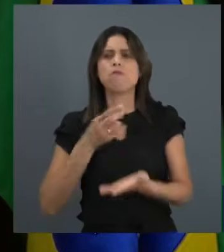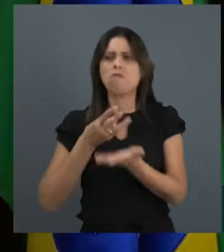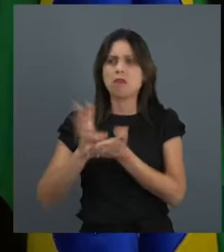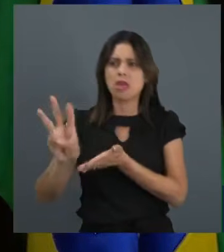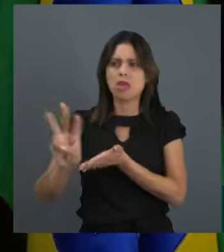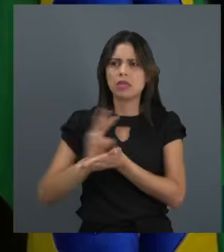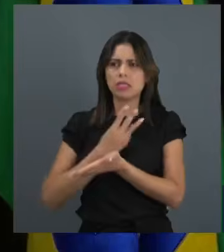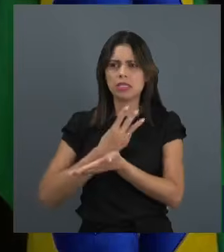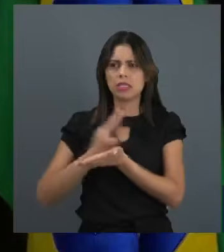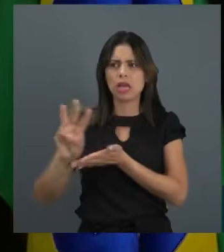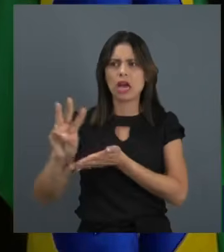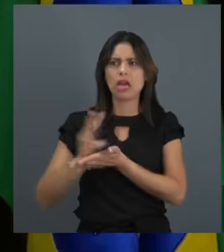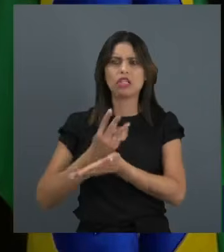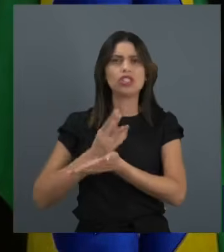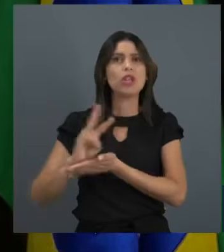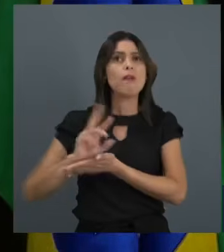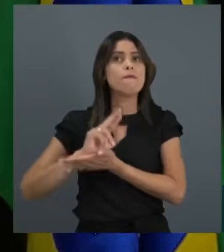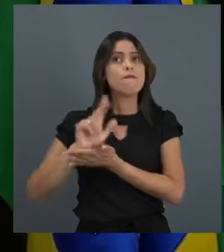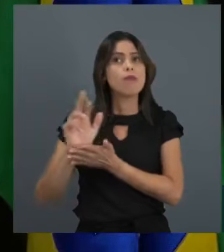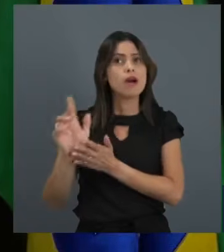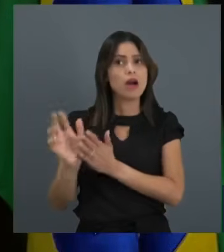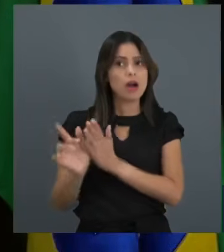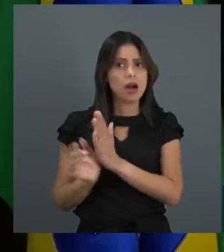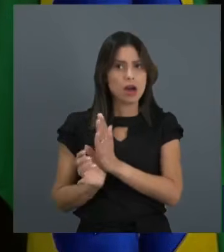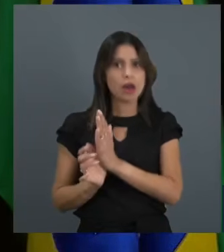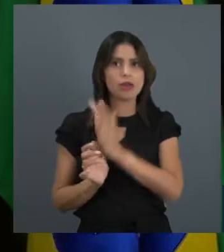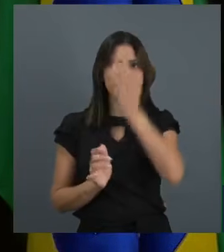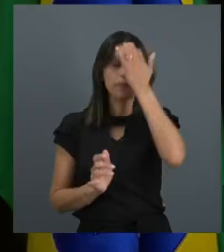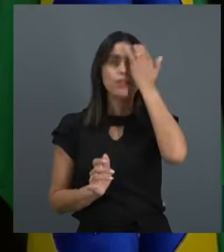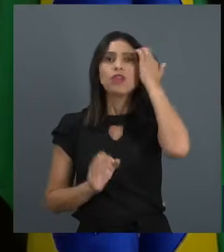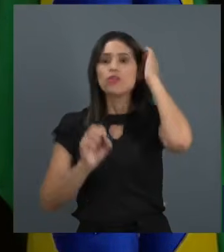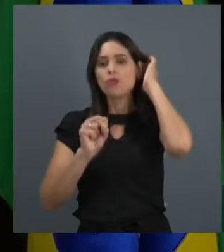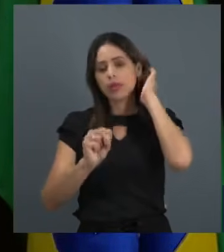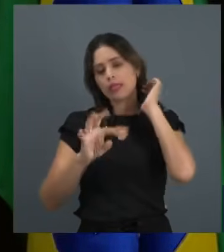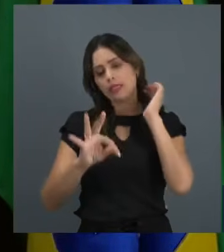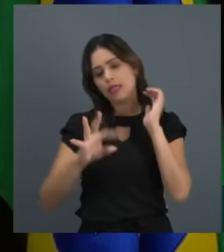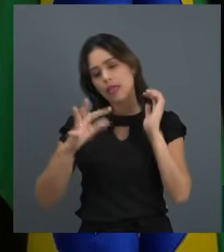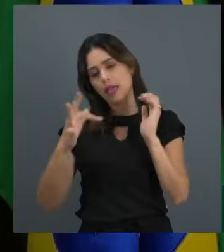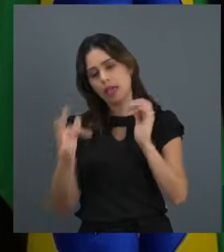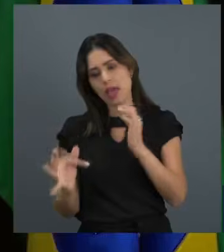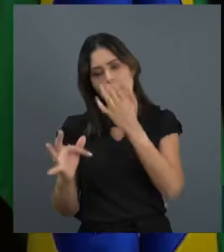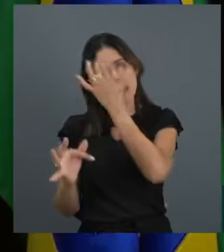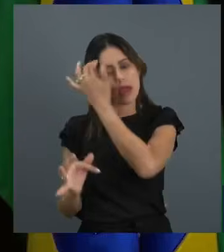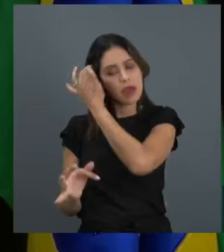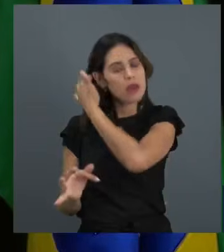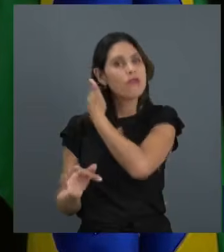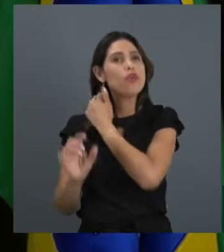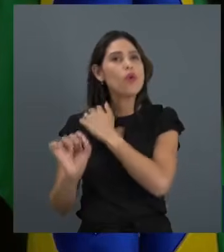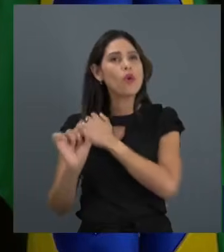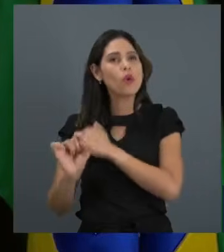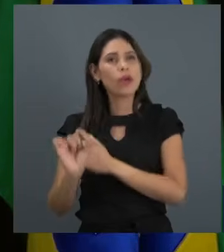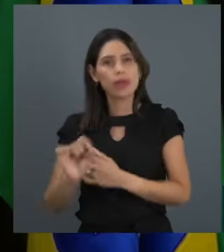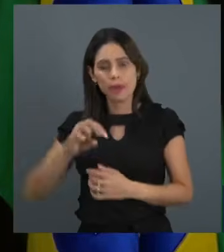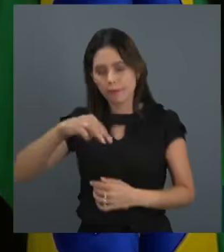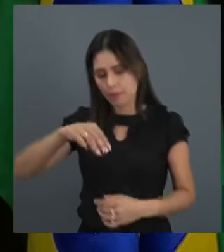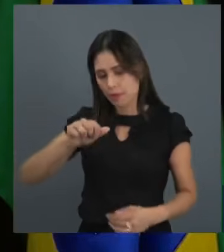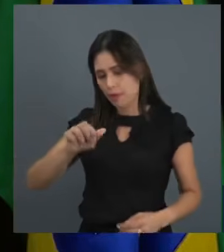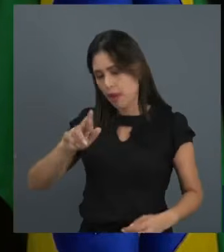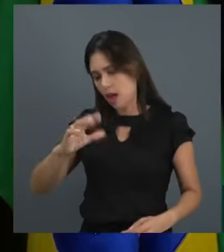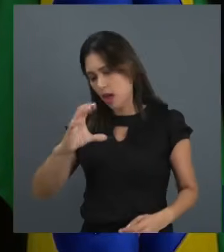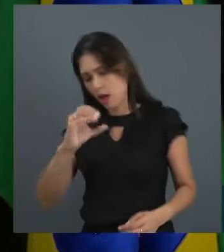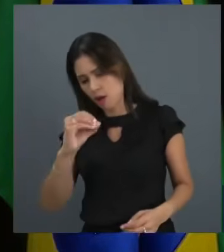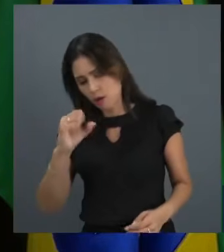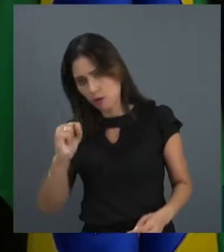juiz instrutor de Alexandre de Moraes, no STF. Marco Antônio Vargas, juiz auxiliar